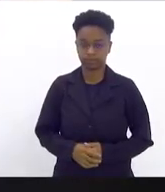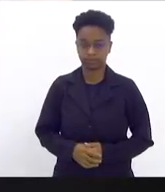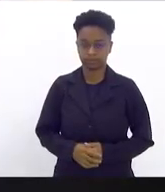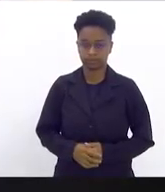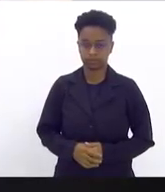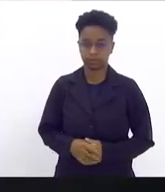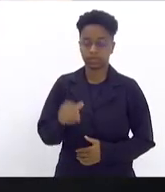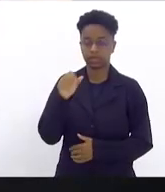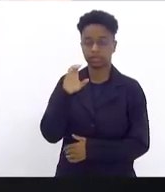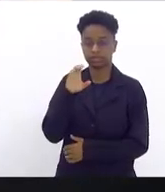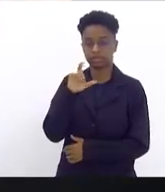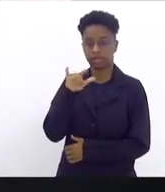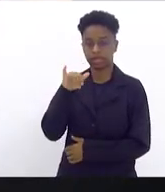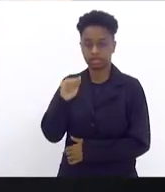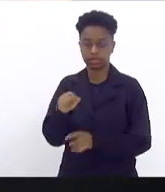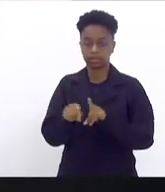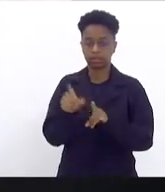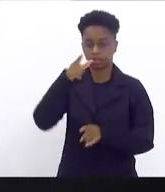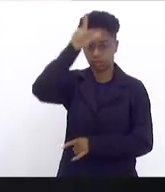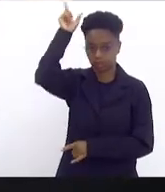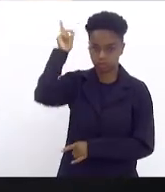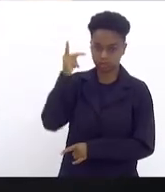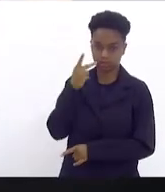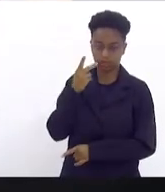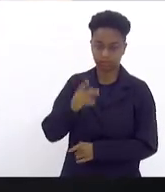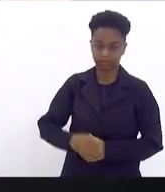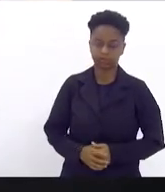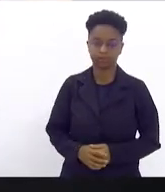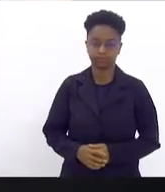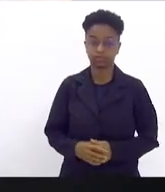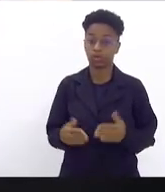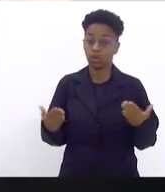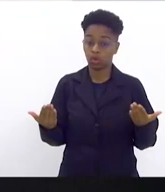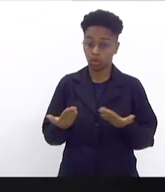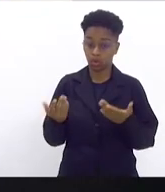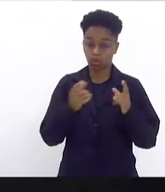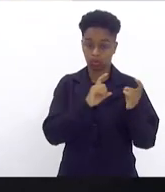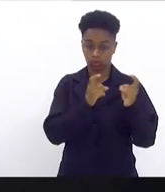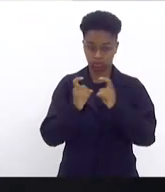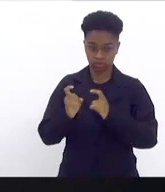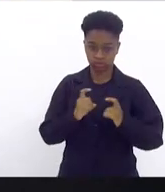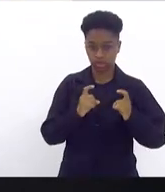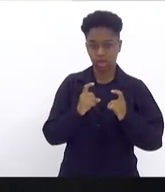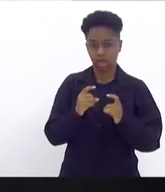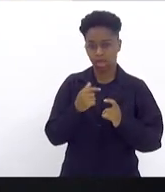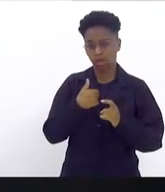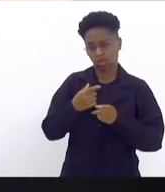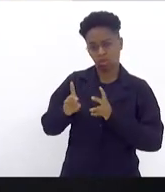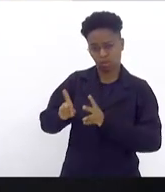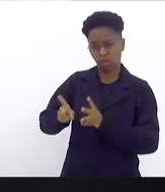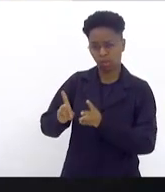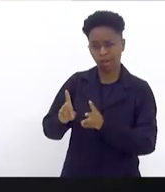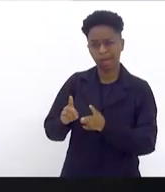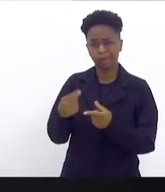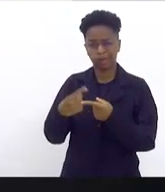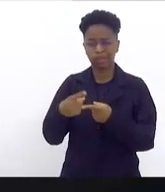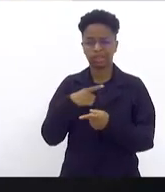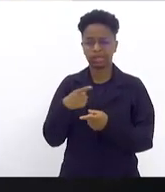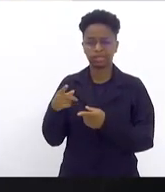deputada Célia Jordão, deputado Luiz Paulo. Bem, a sessão de hoje, eu fiz questão de mantê-la, apesar da